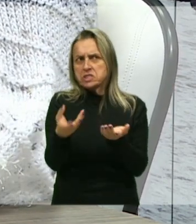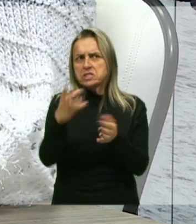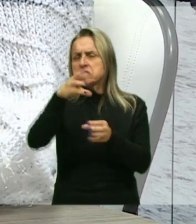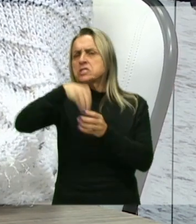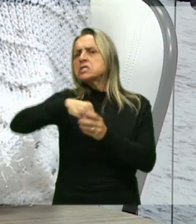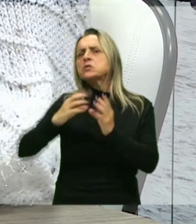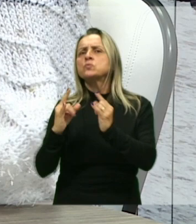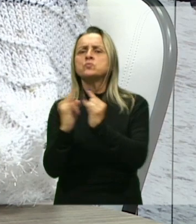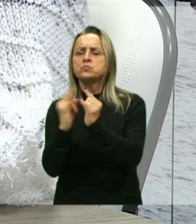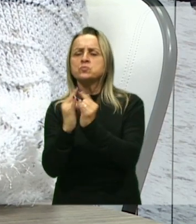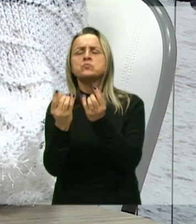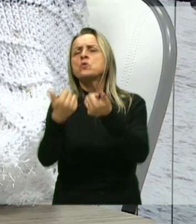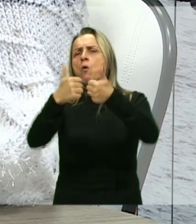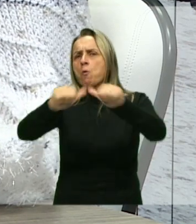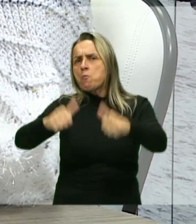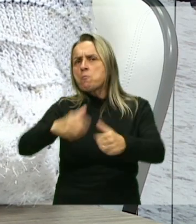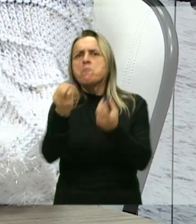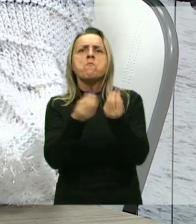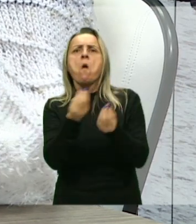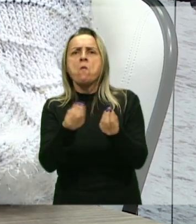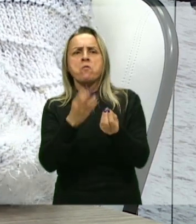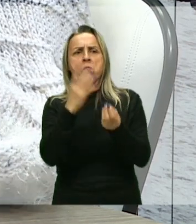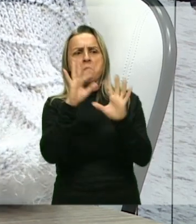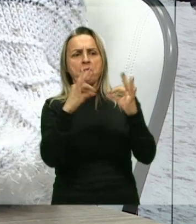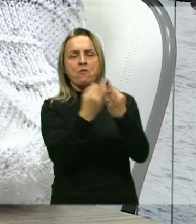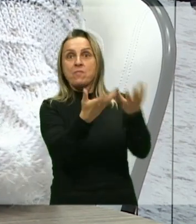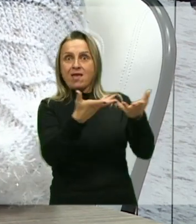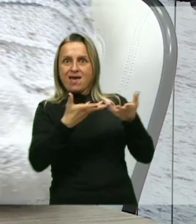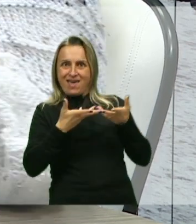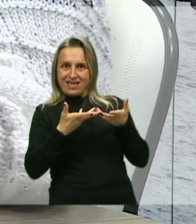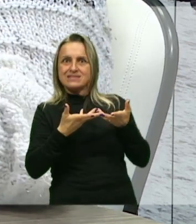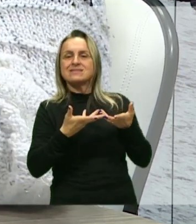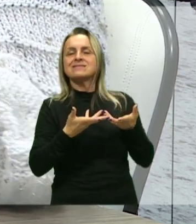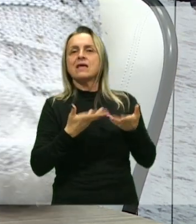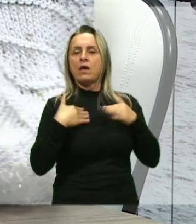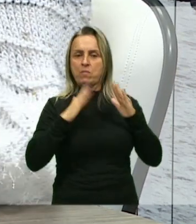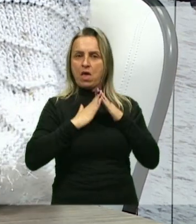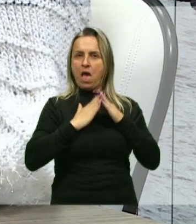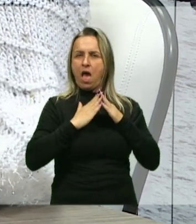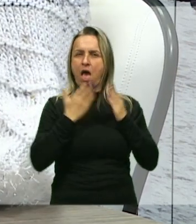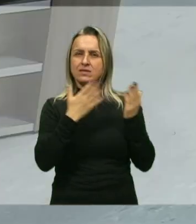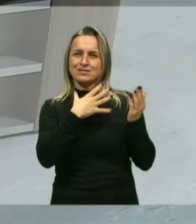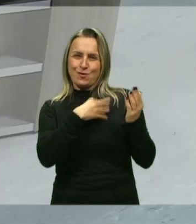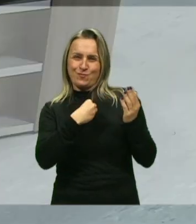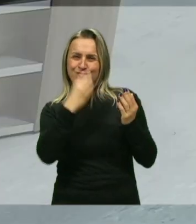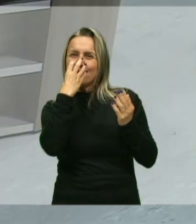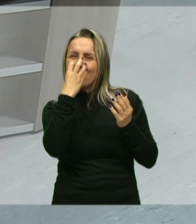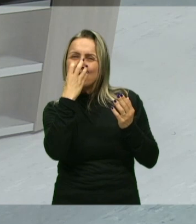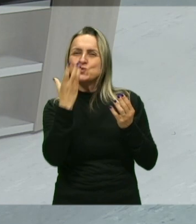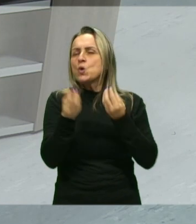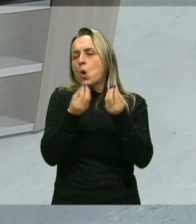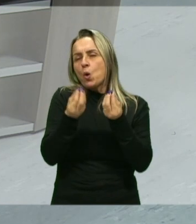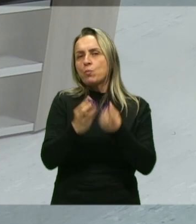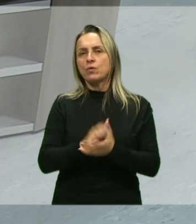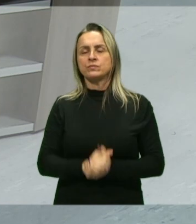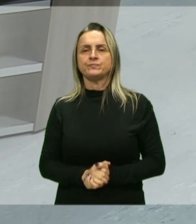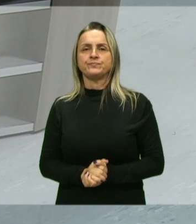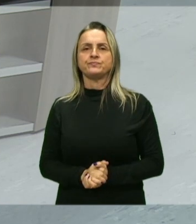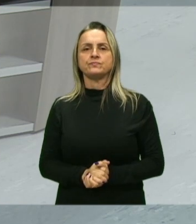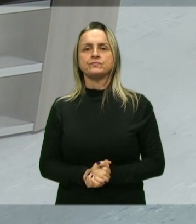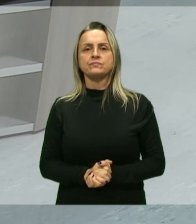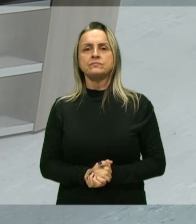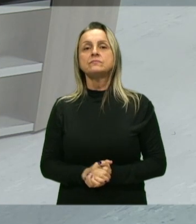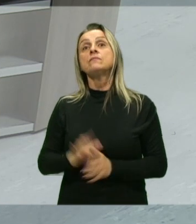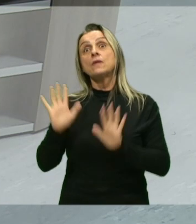família possa receber esse cãozinho, esse filhote, né, durante esse tempo? Então, são famílias voluntárias, né? Elas não